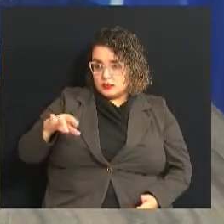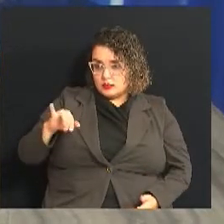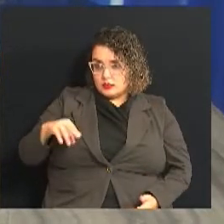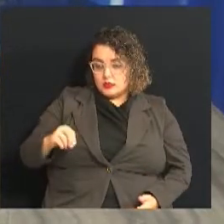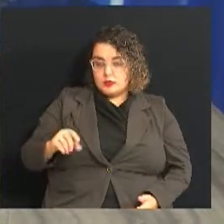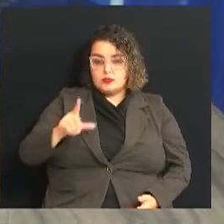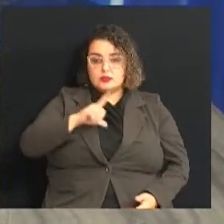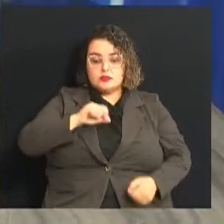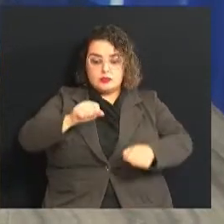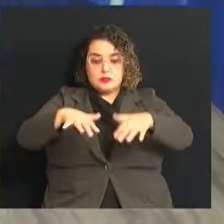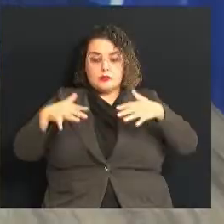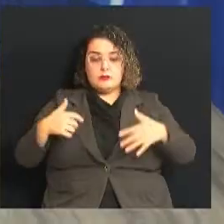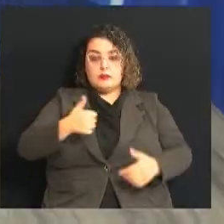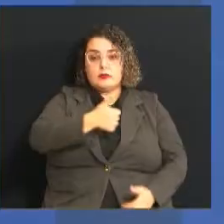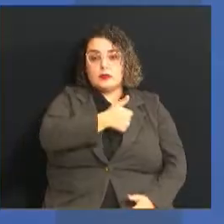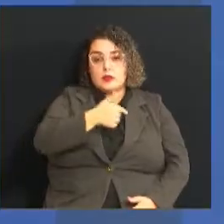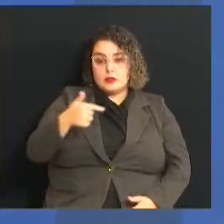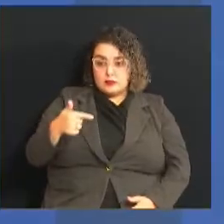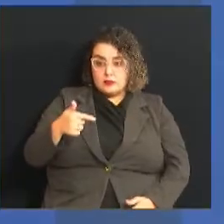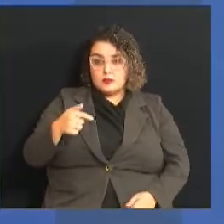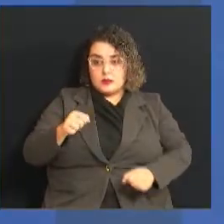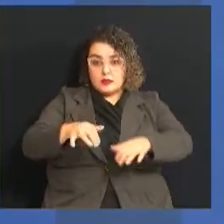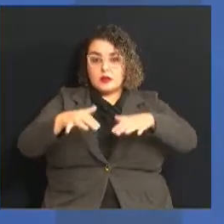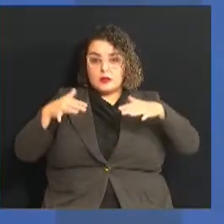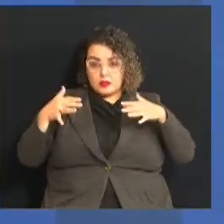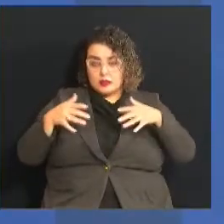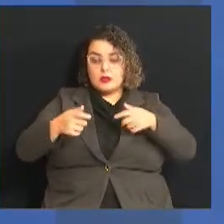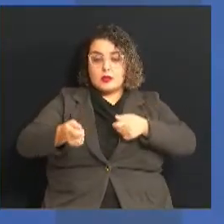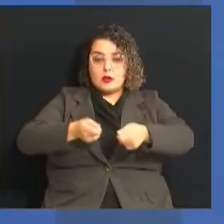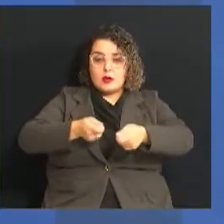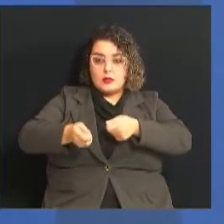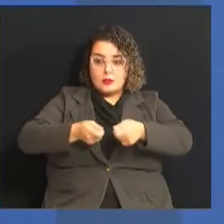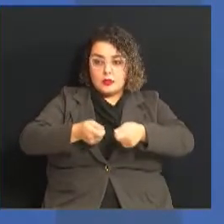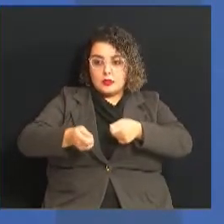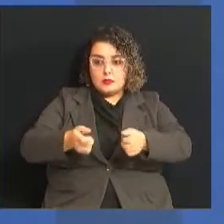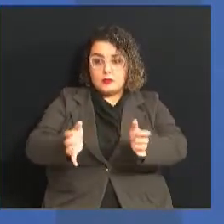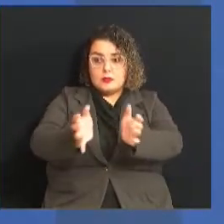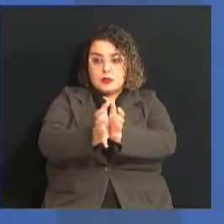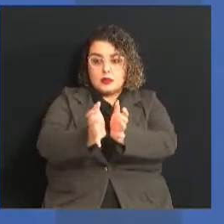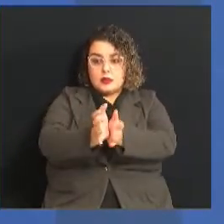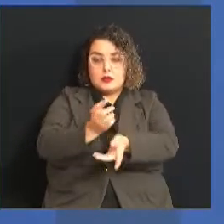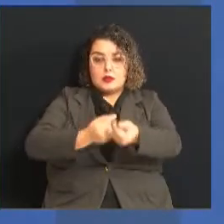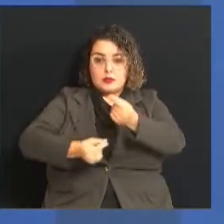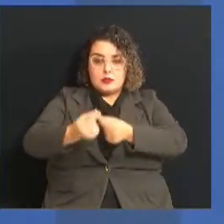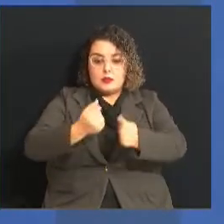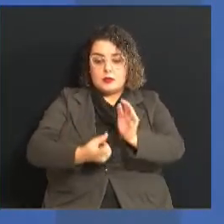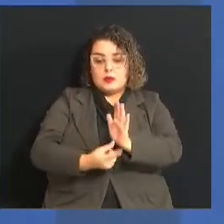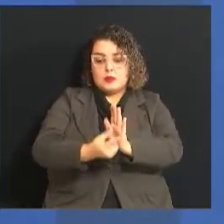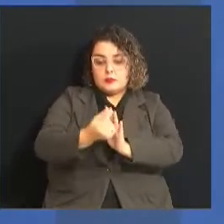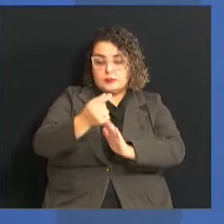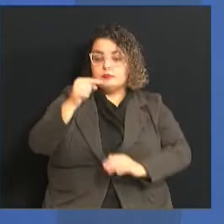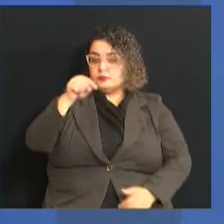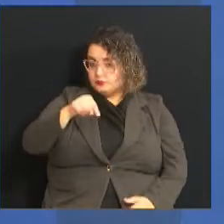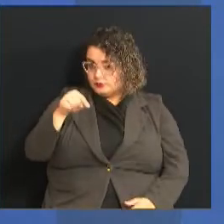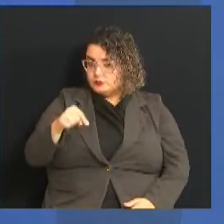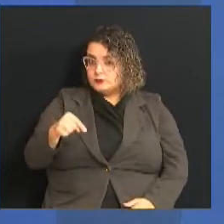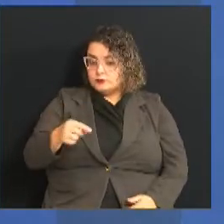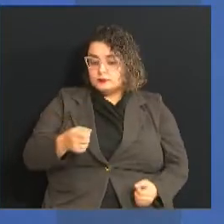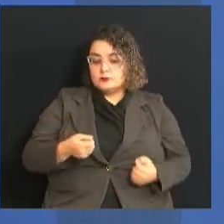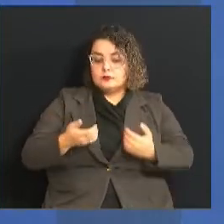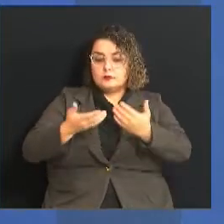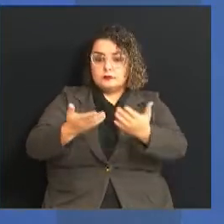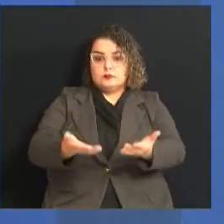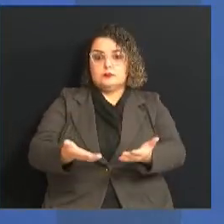Foi a 17ª audiência pública comandada pela Comissão de Finanças e Orçamento. Nela foi apresentada aí